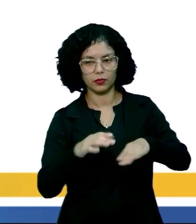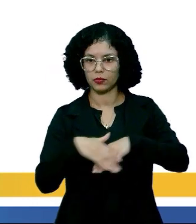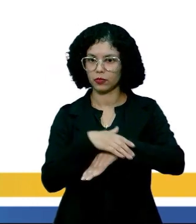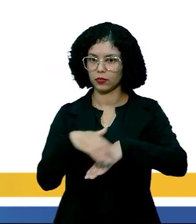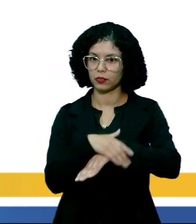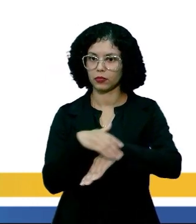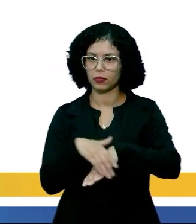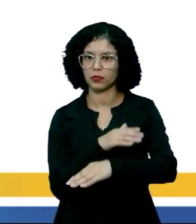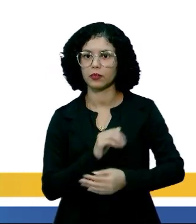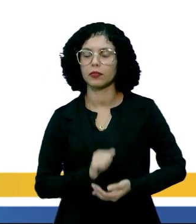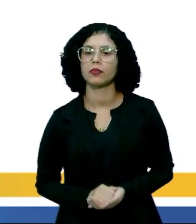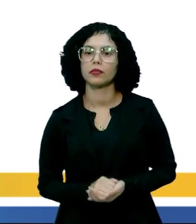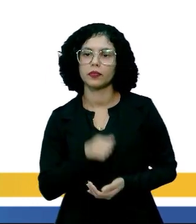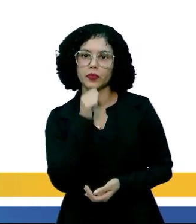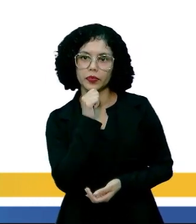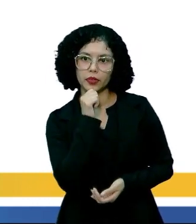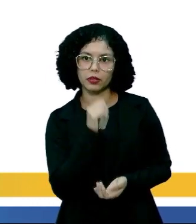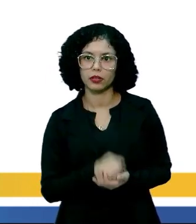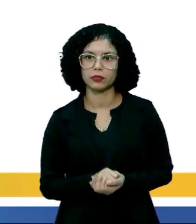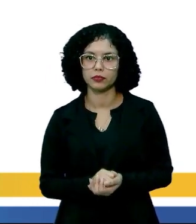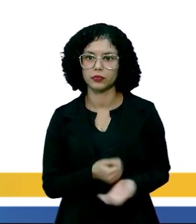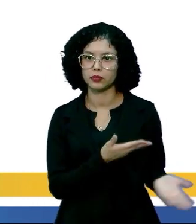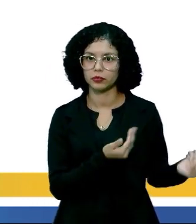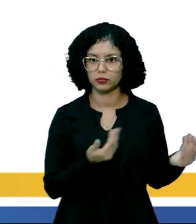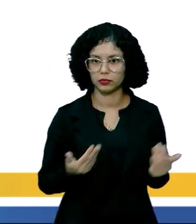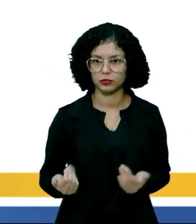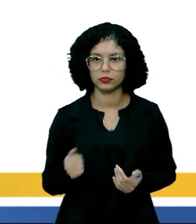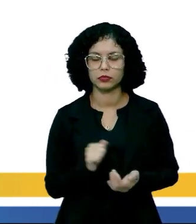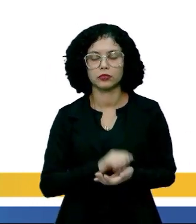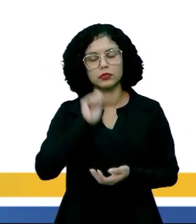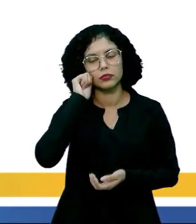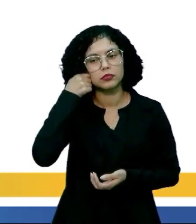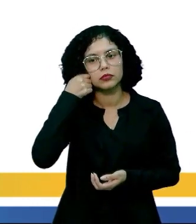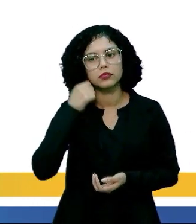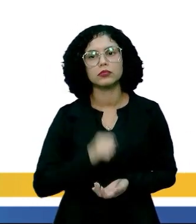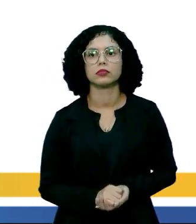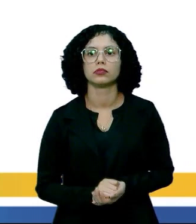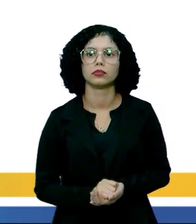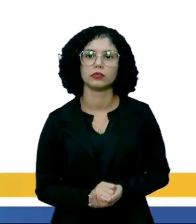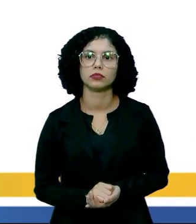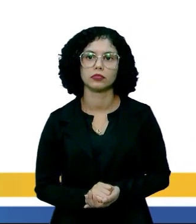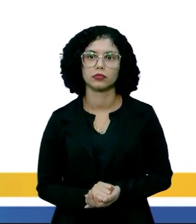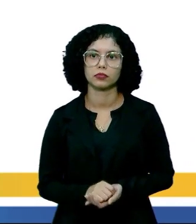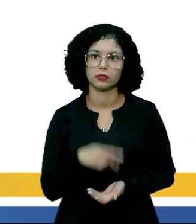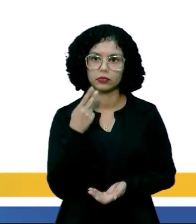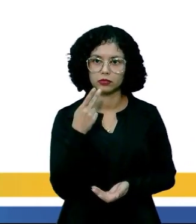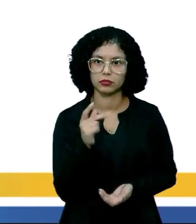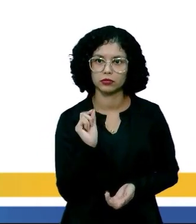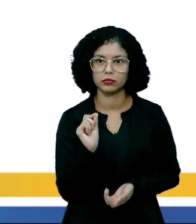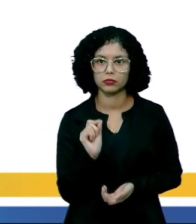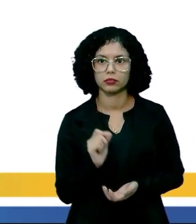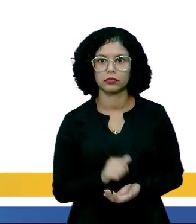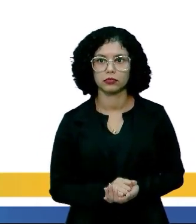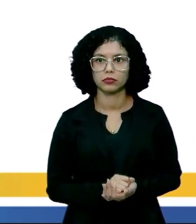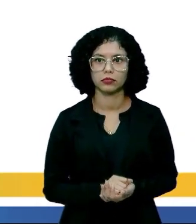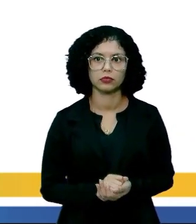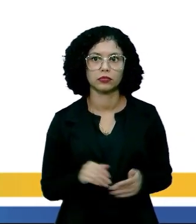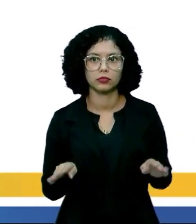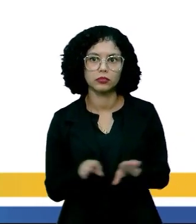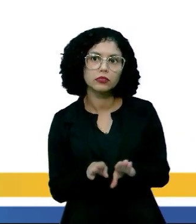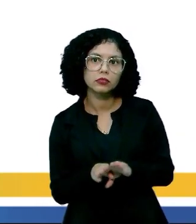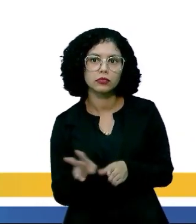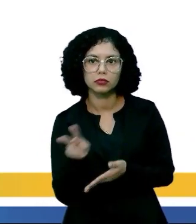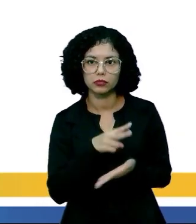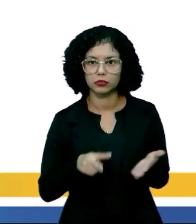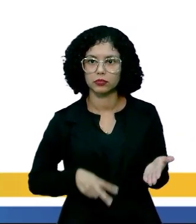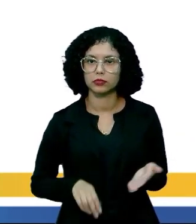está engraxando o seu sapato, né, com um jovem negro. E ele está dizendo uma coisa aí que você vai ler, né,